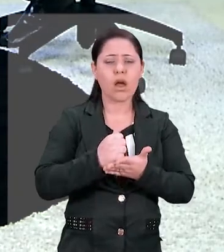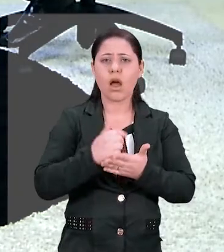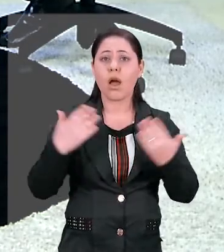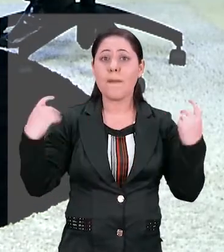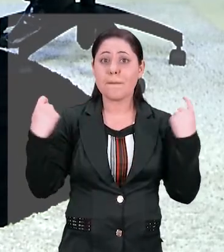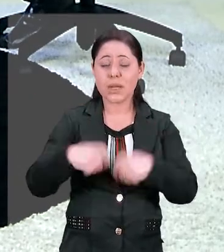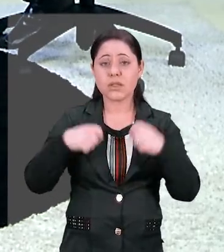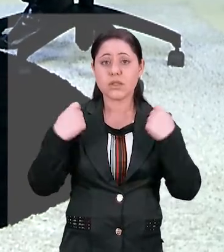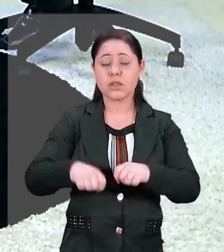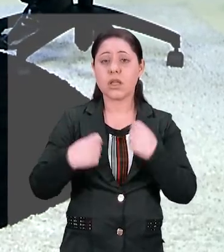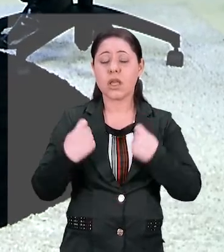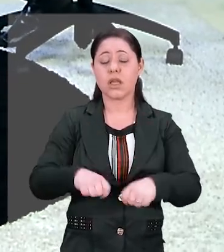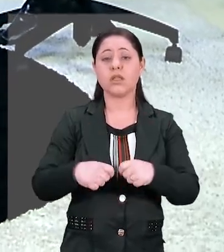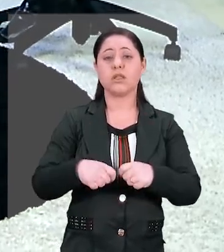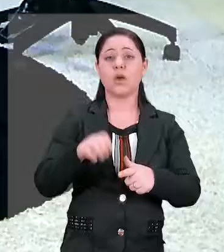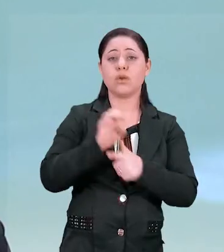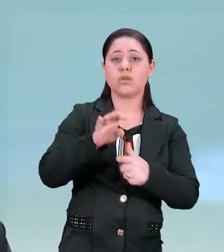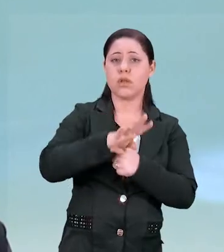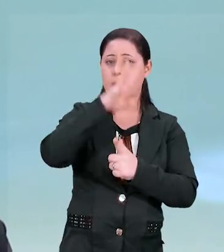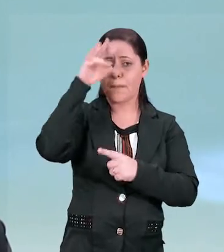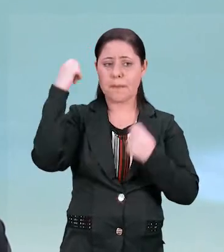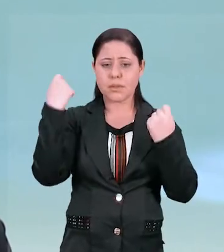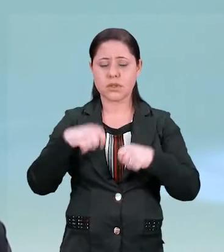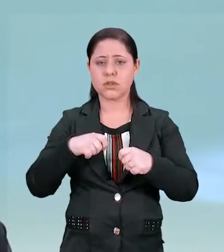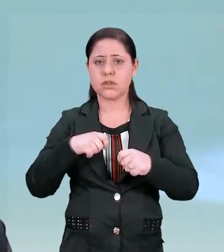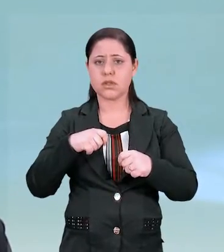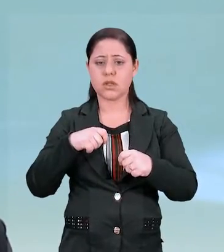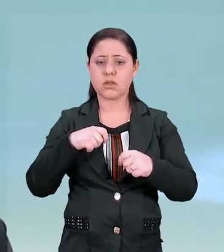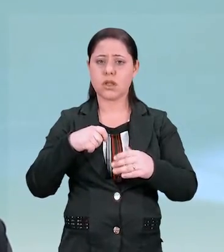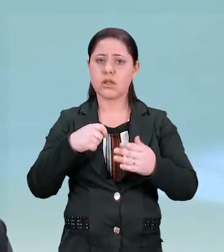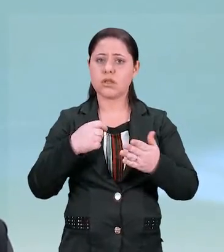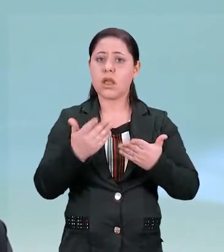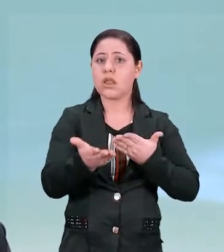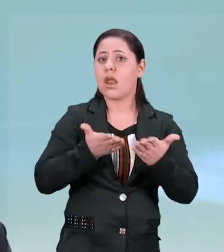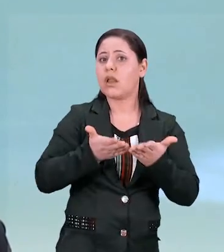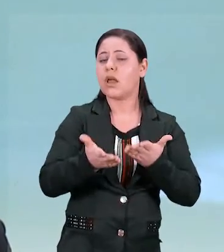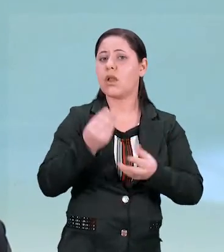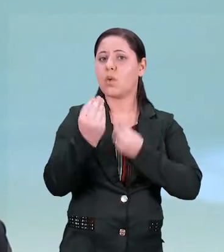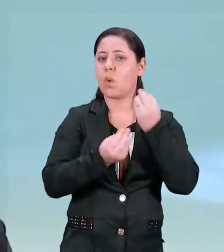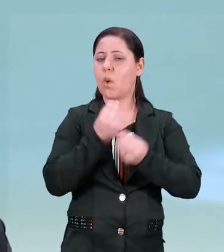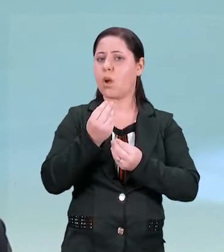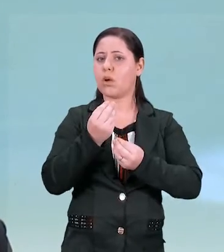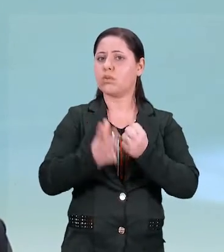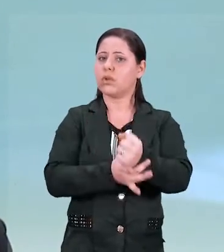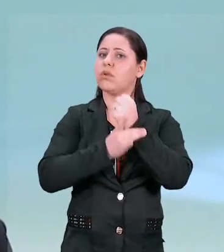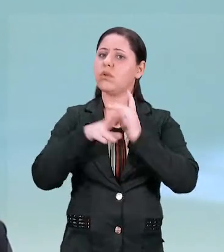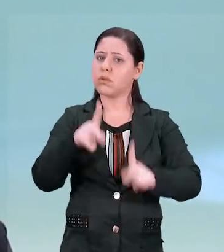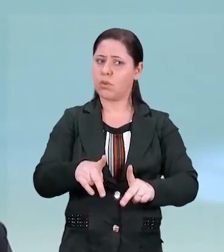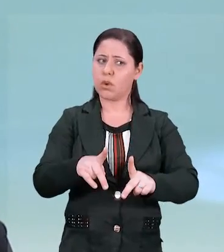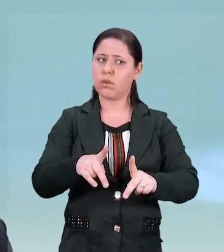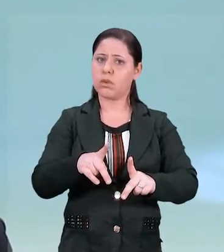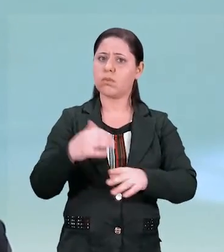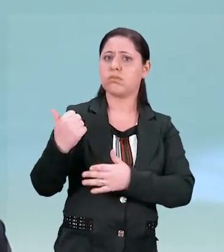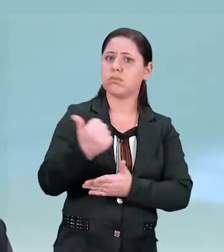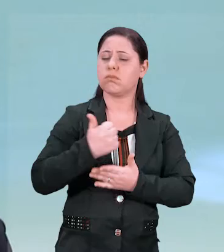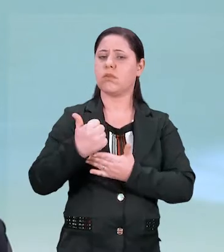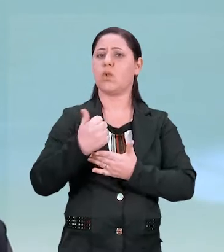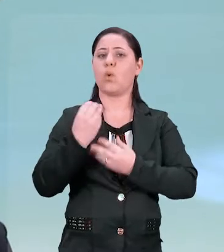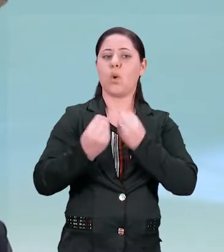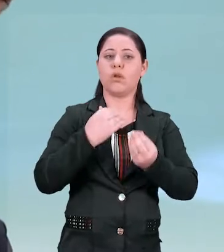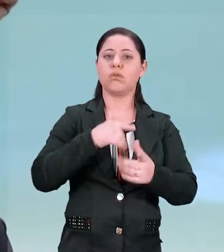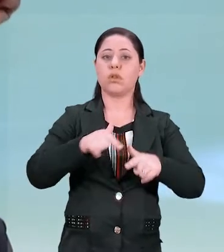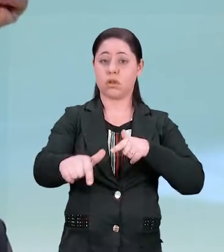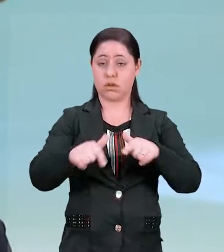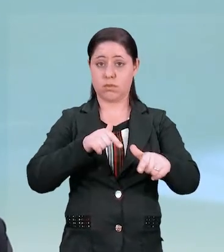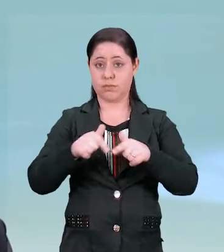Estado emblemático do ponto de vista da segurança pública. E eu vejo assim, o trabalho que o secretário desenvolve, o trabalho que as forças de